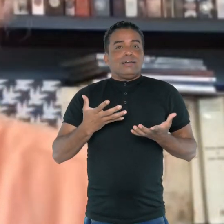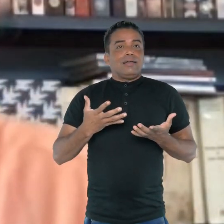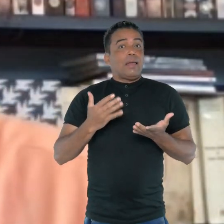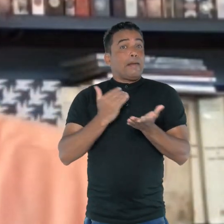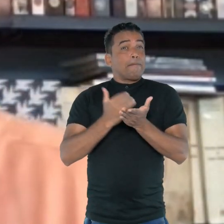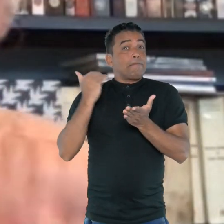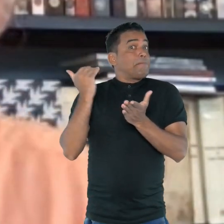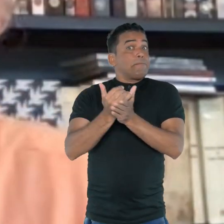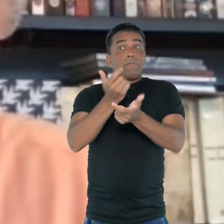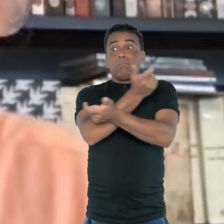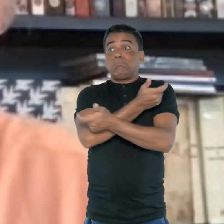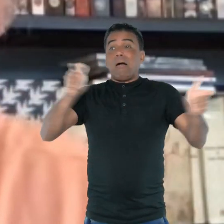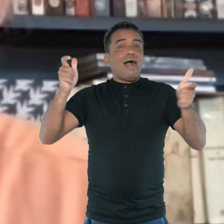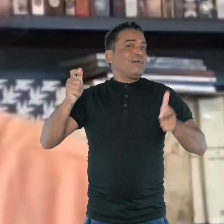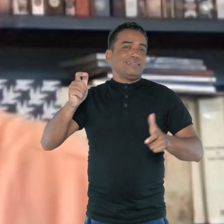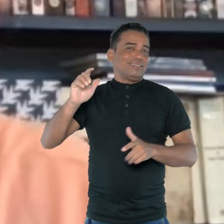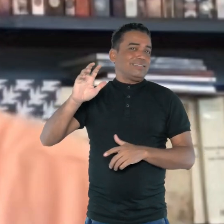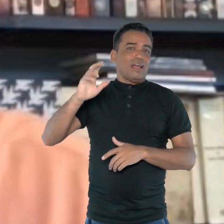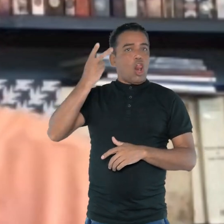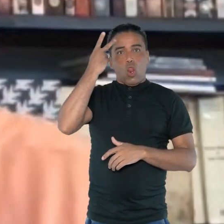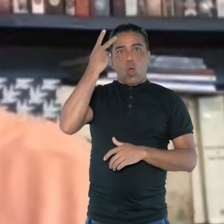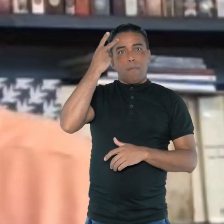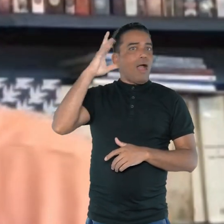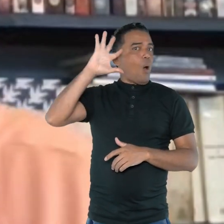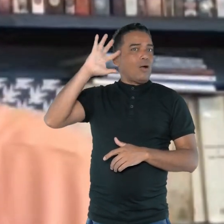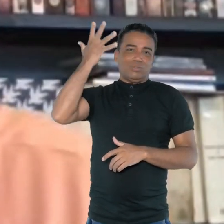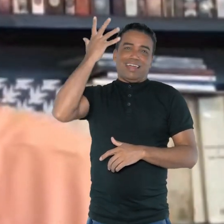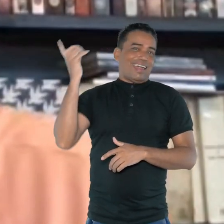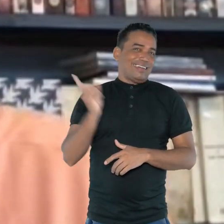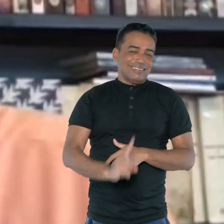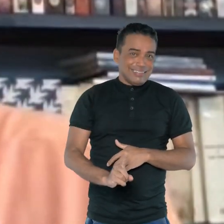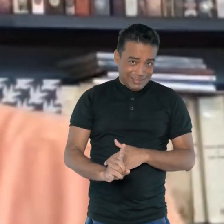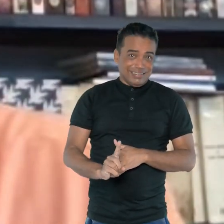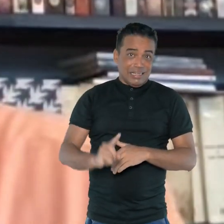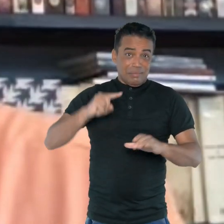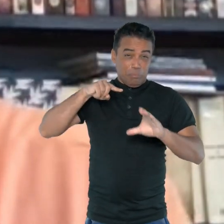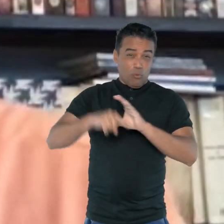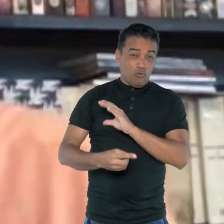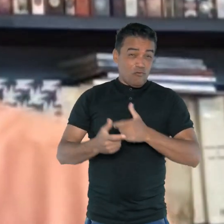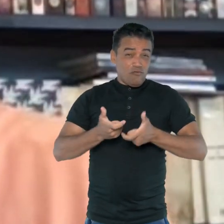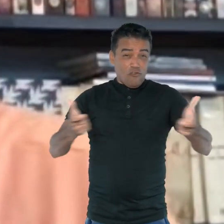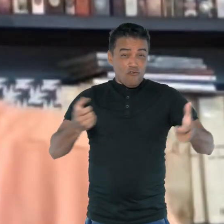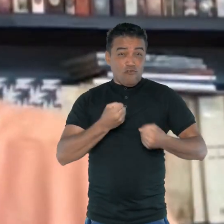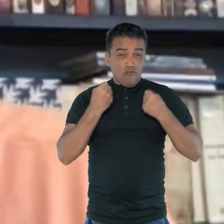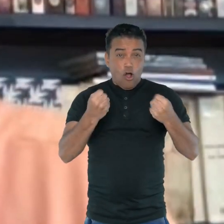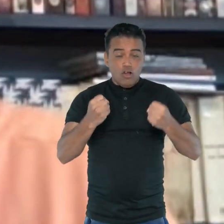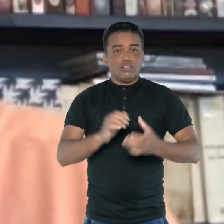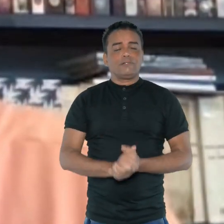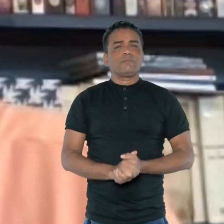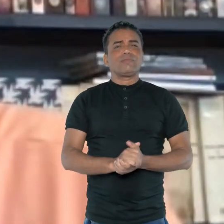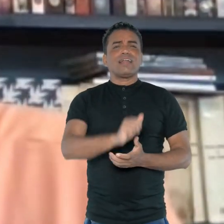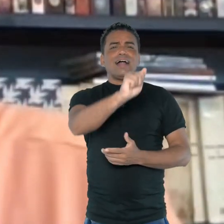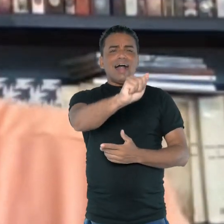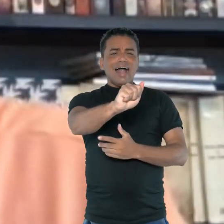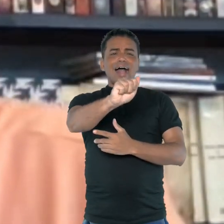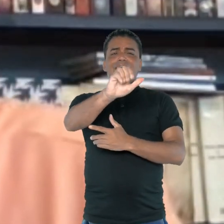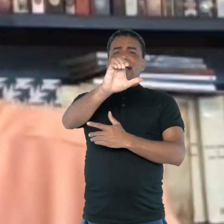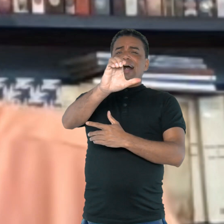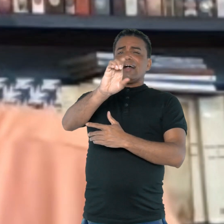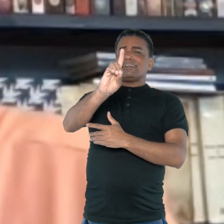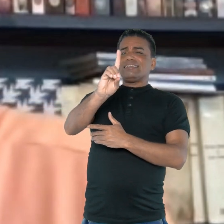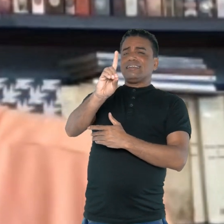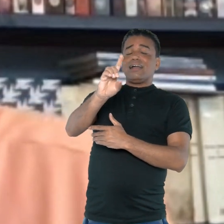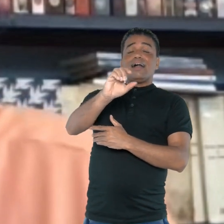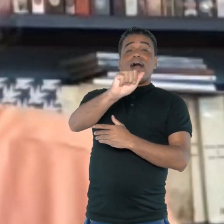do normal em qualquer circunstância, em qualquer situação. E ácido, no caso, para quem